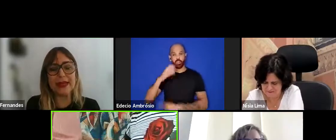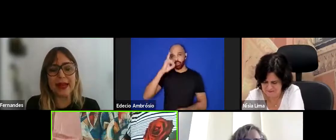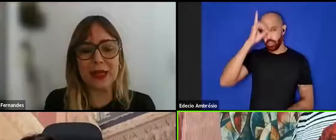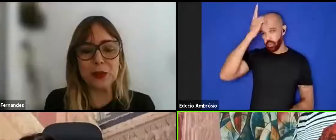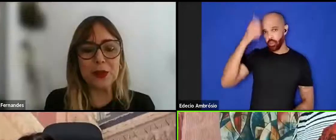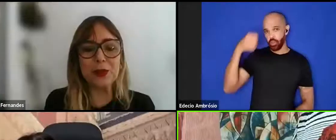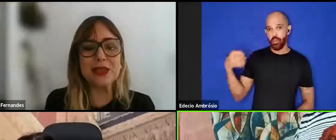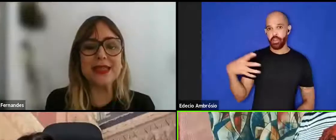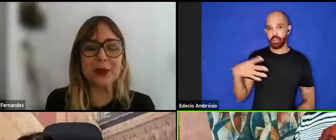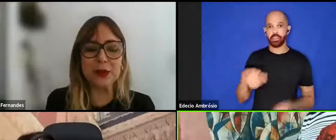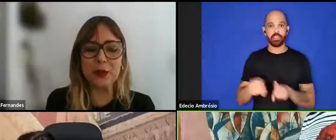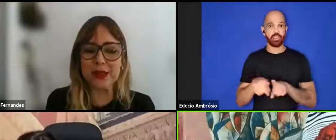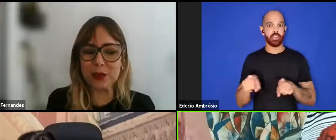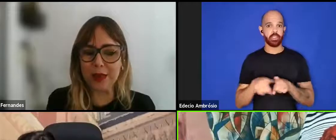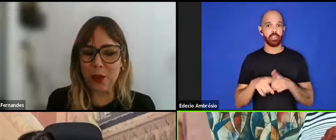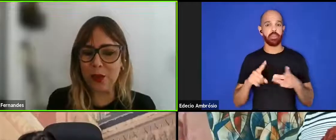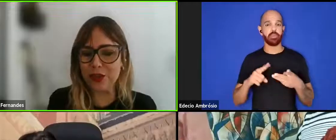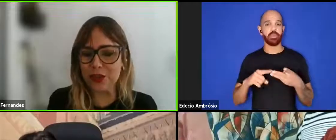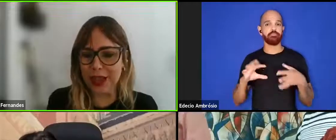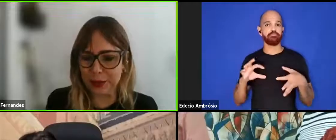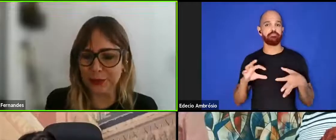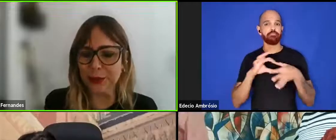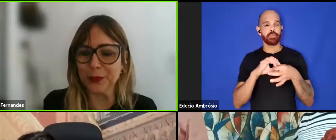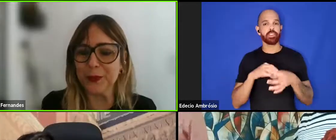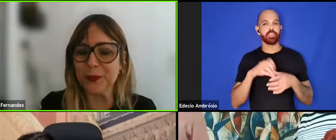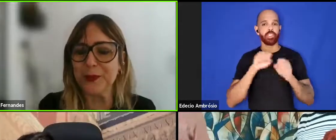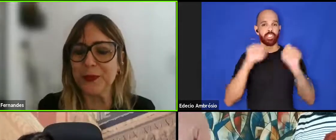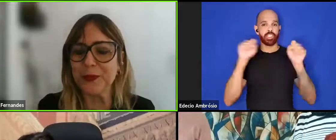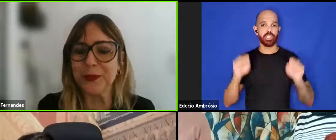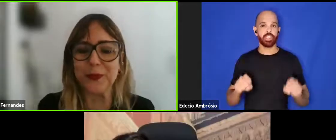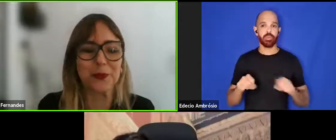valor agregado pelo sistema educacional ao candidato.